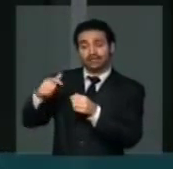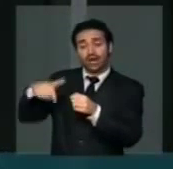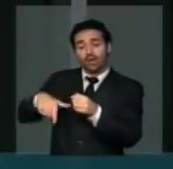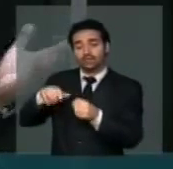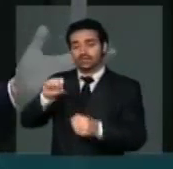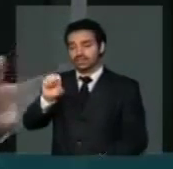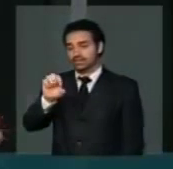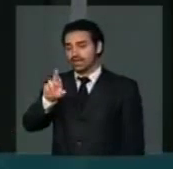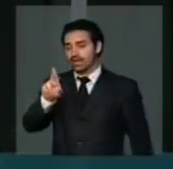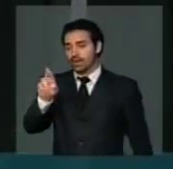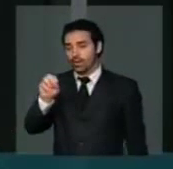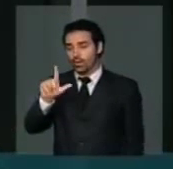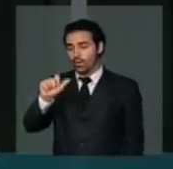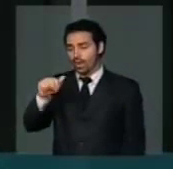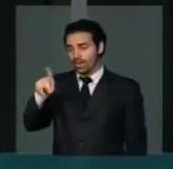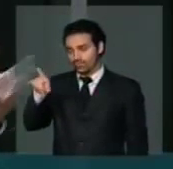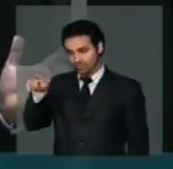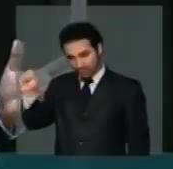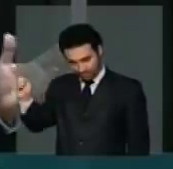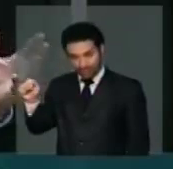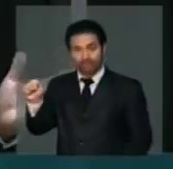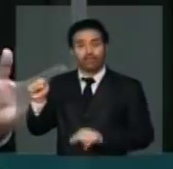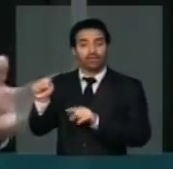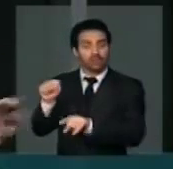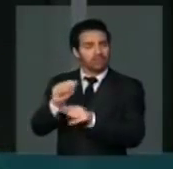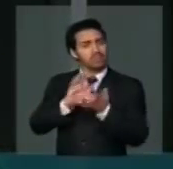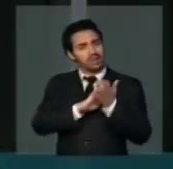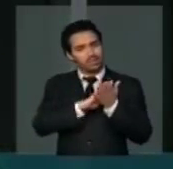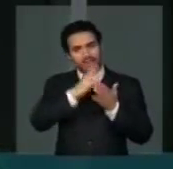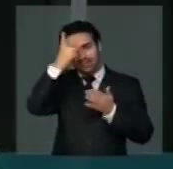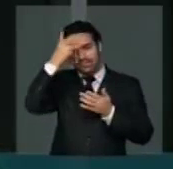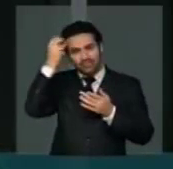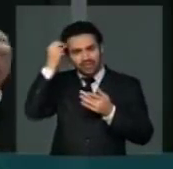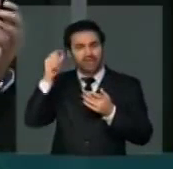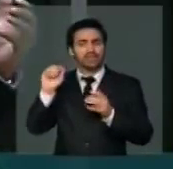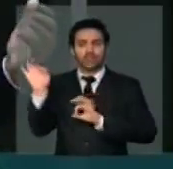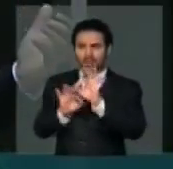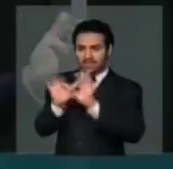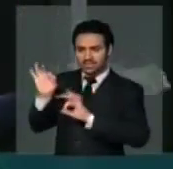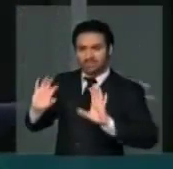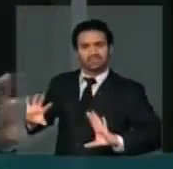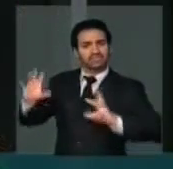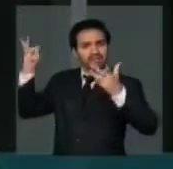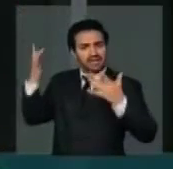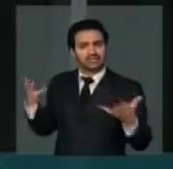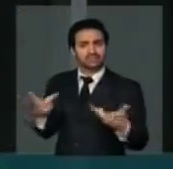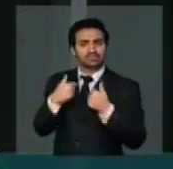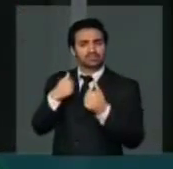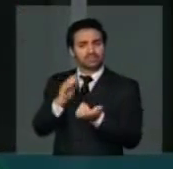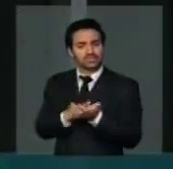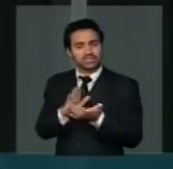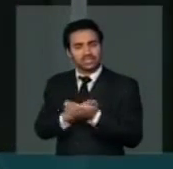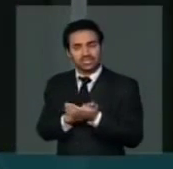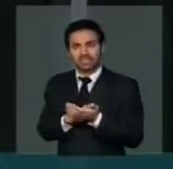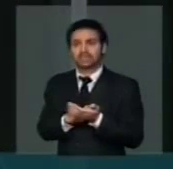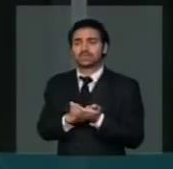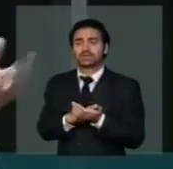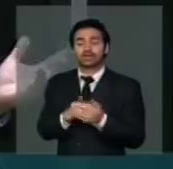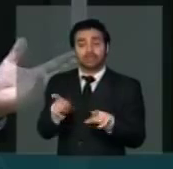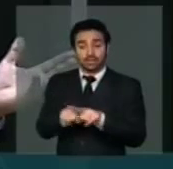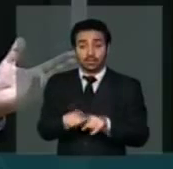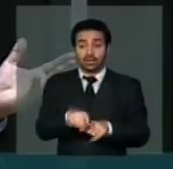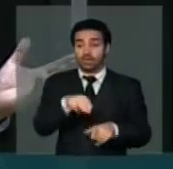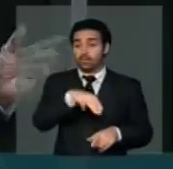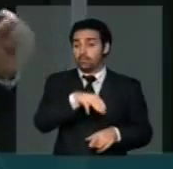Serrolândia, cumprimentar o prefeito Gildo, que fez uma brilhante festa, de Mairi, município onde eu nasci,